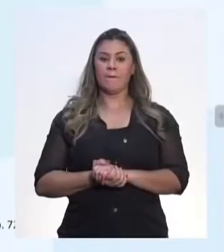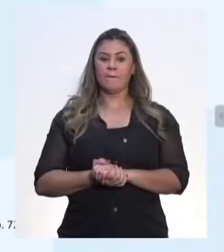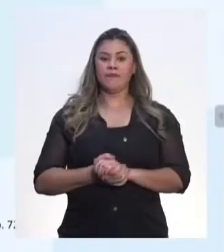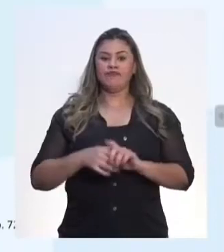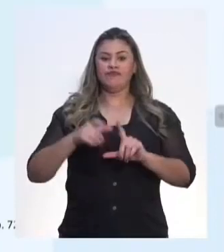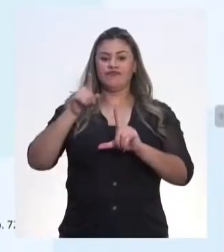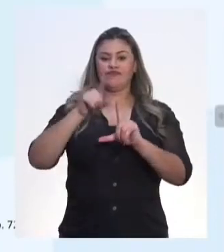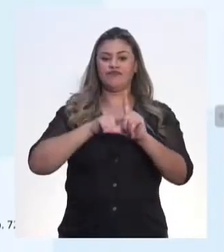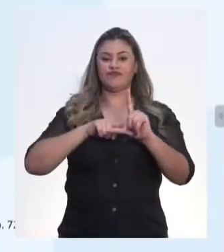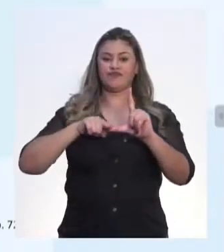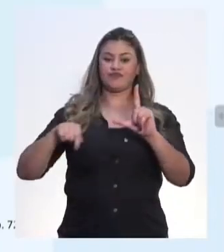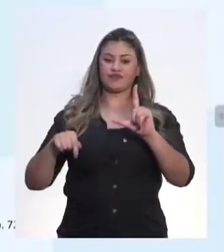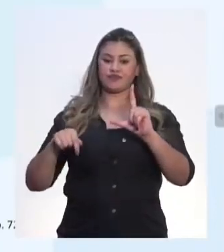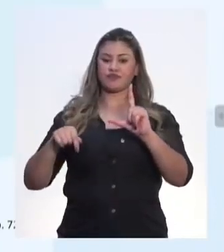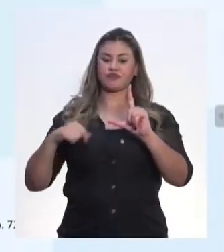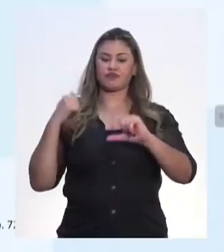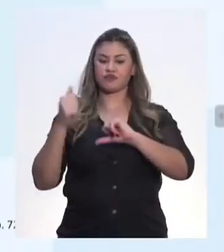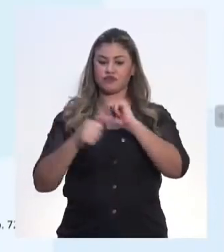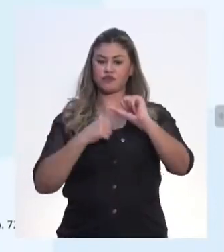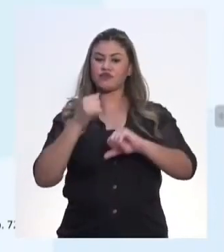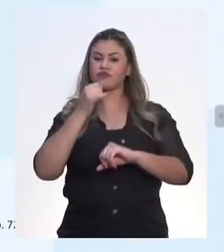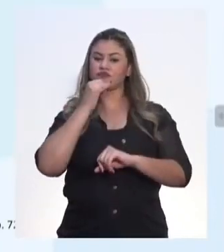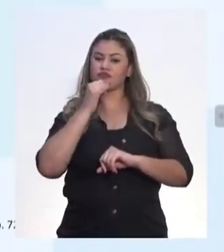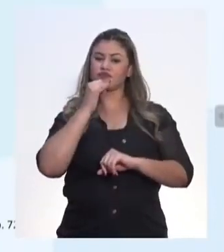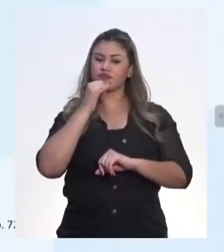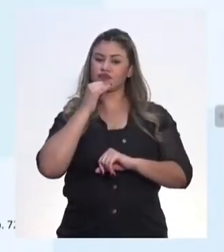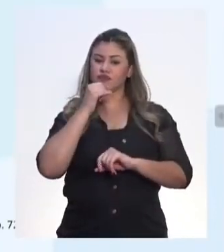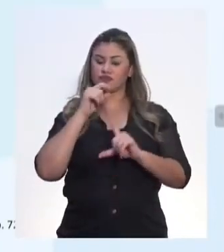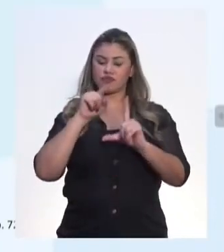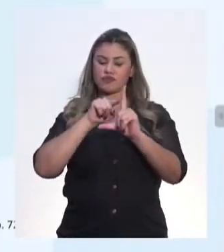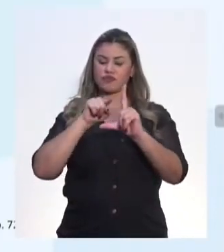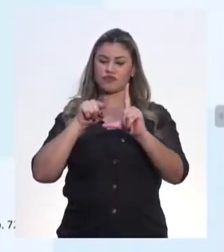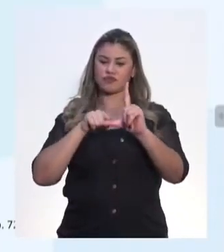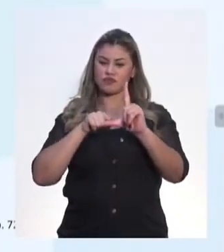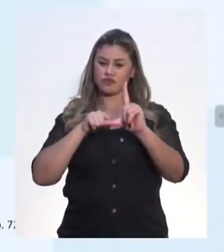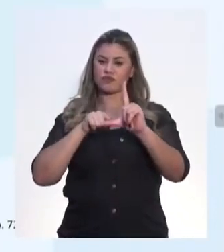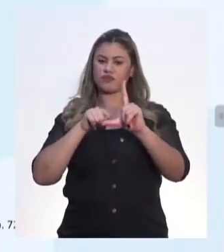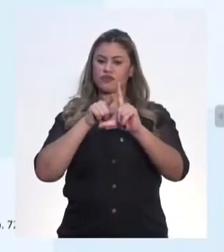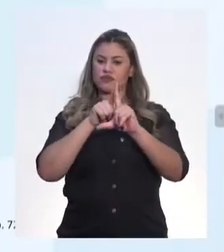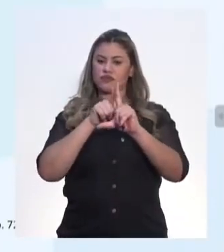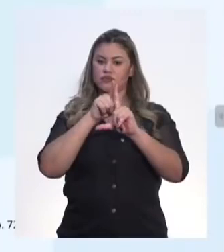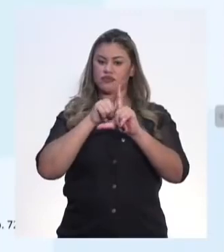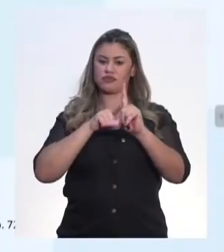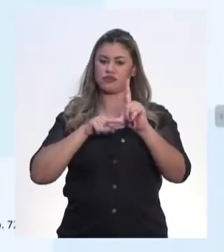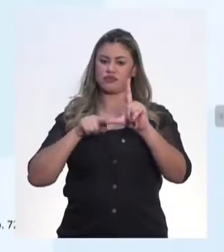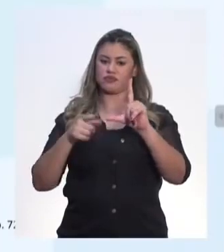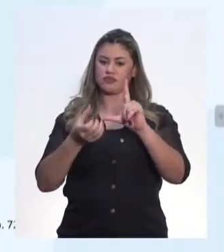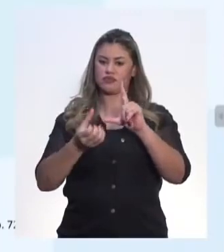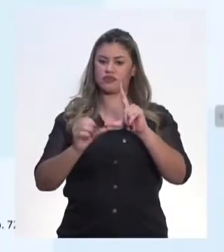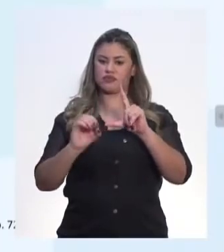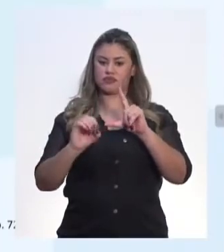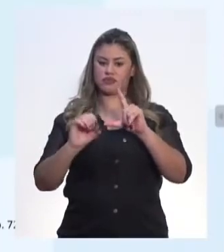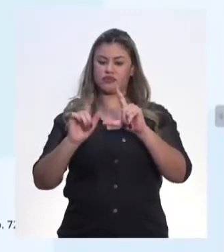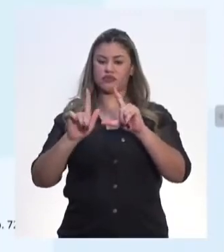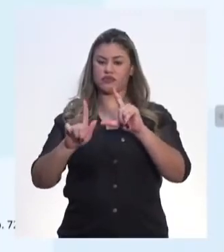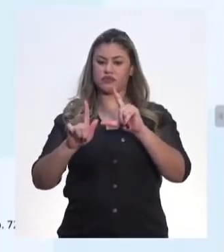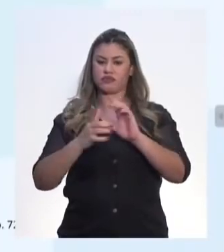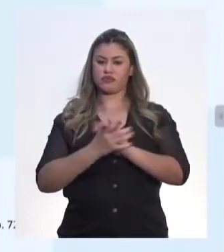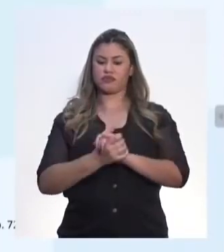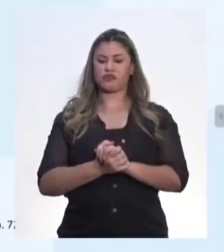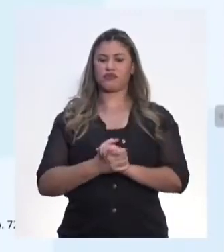A correspondência. Então, 60 graus está aqui. Que é onde vai dar sentido para a resposta da Luísa que falou do APV. Isso então, mesmo.